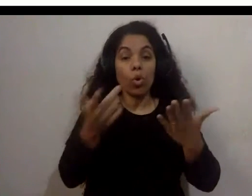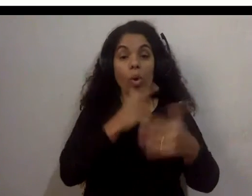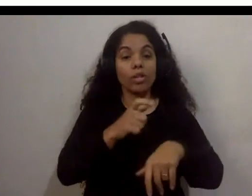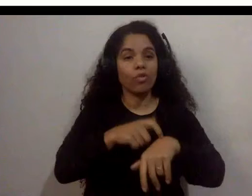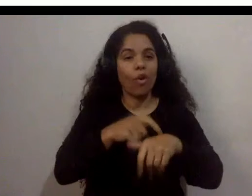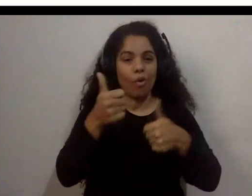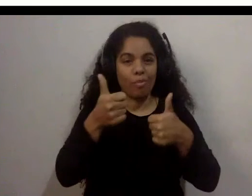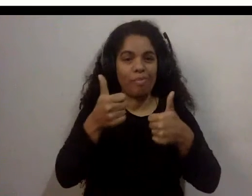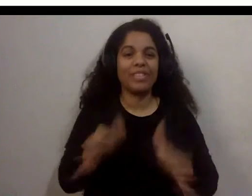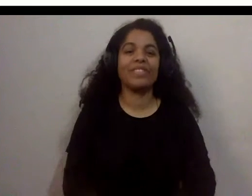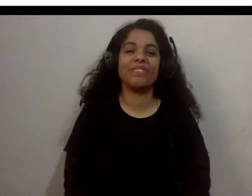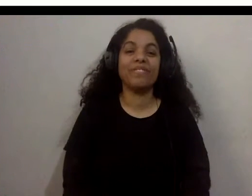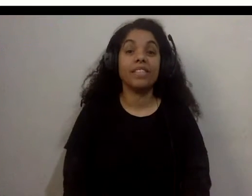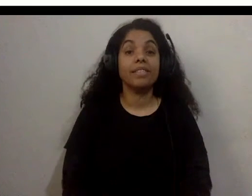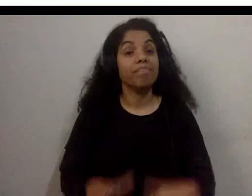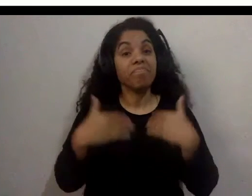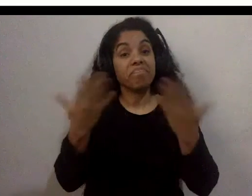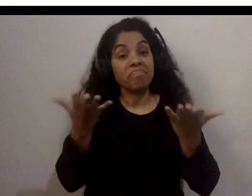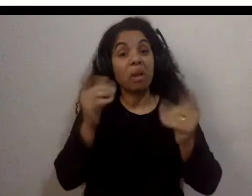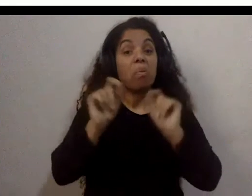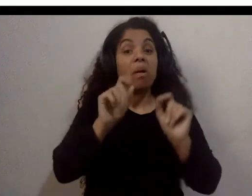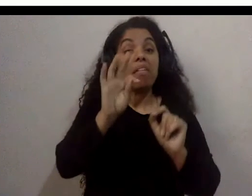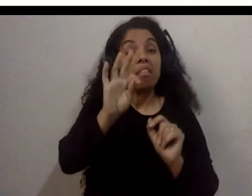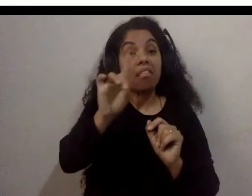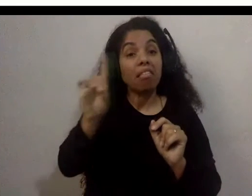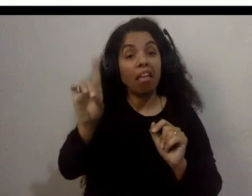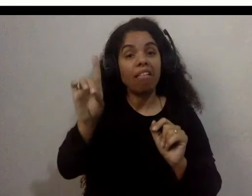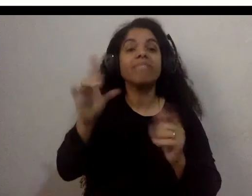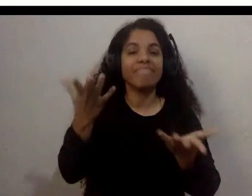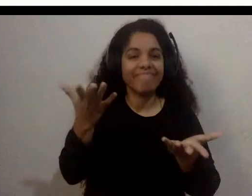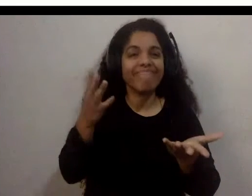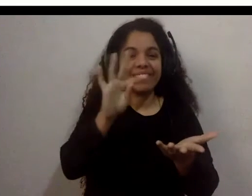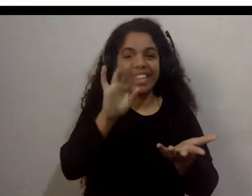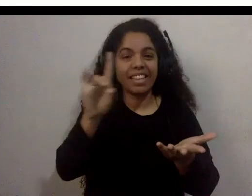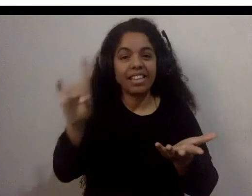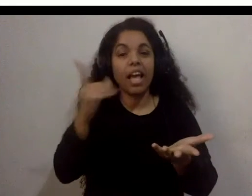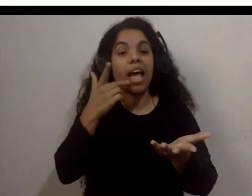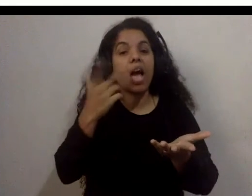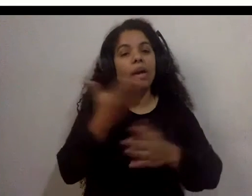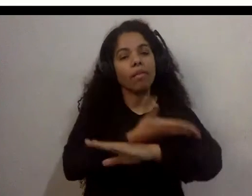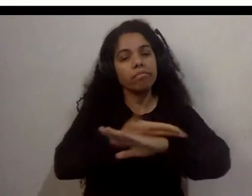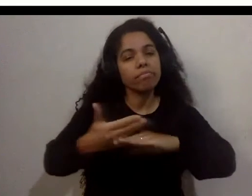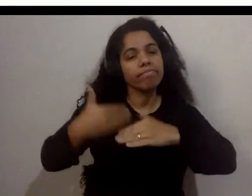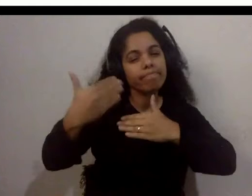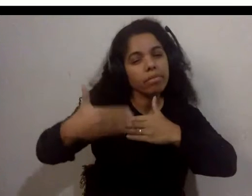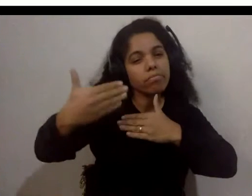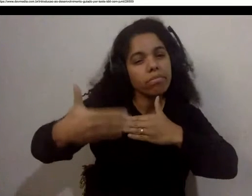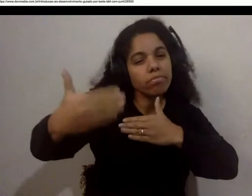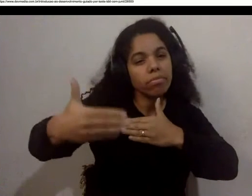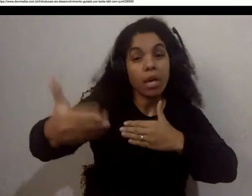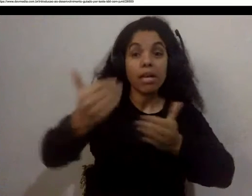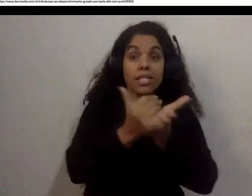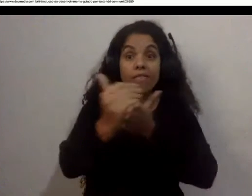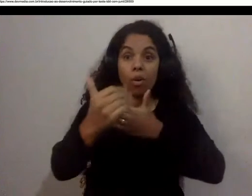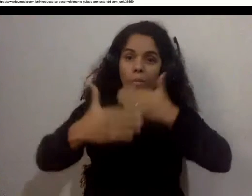hora. Mas, enfim, o que é o TDD? Basicamente, o TDD é uma rotina onde você vai iniciar o